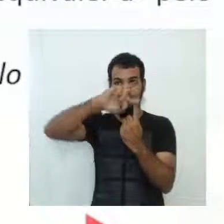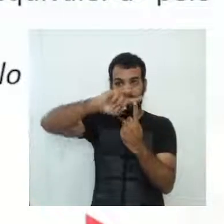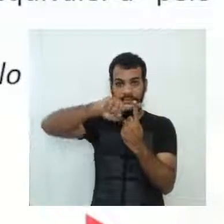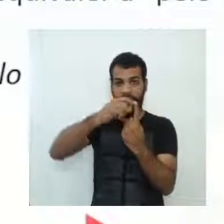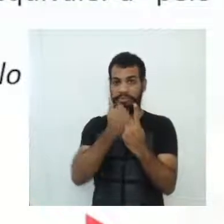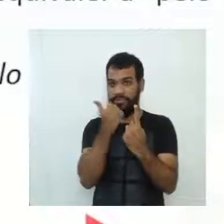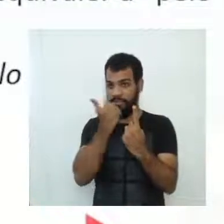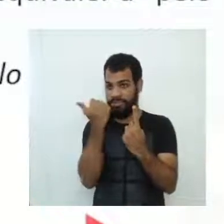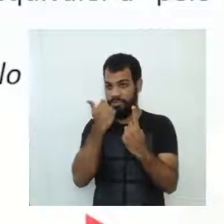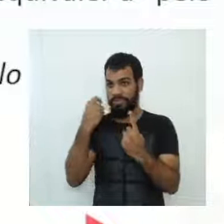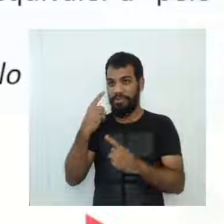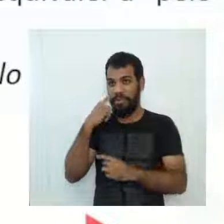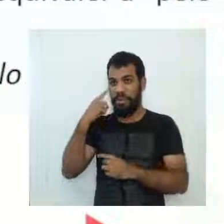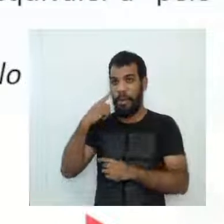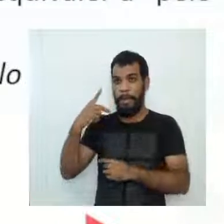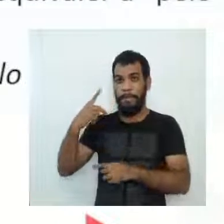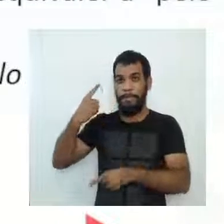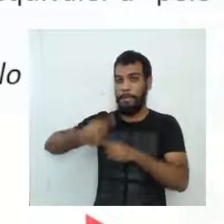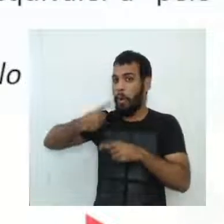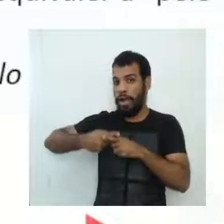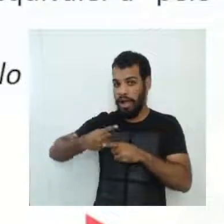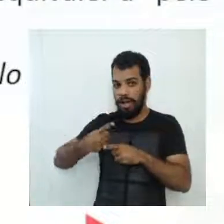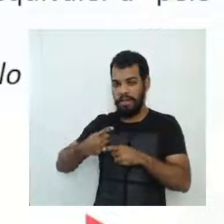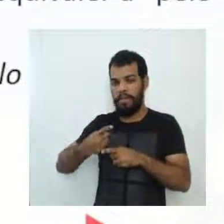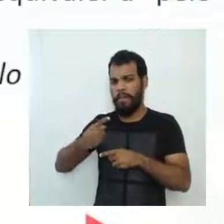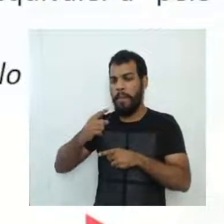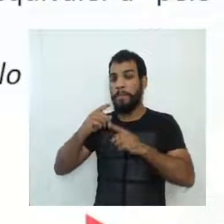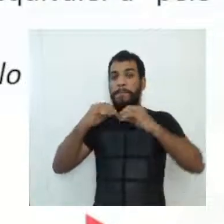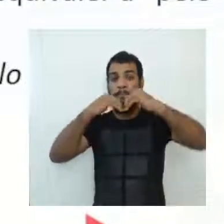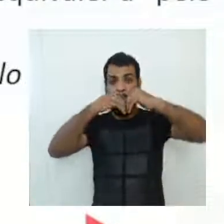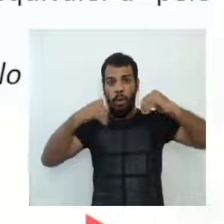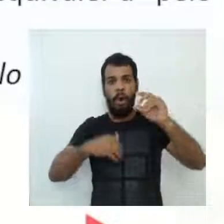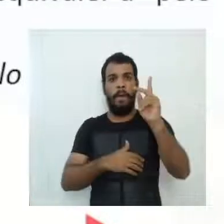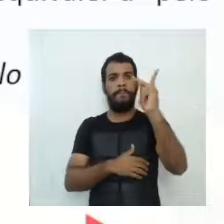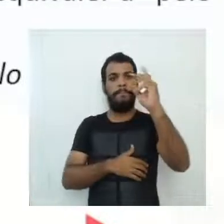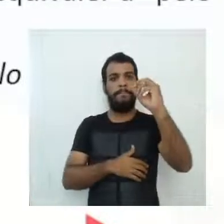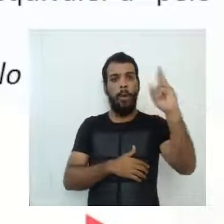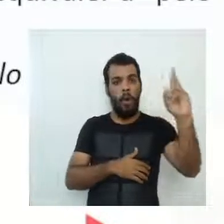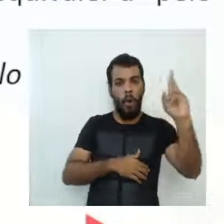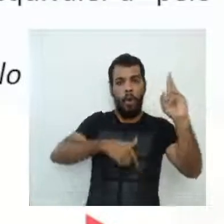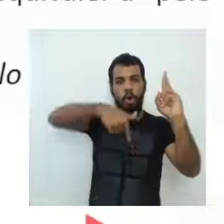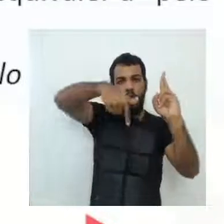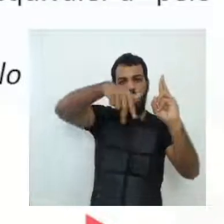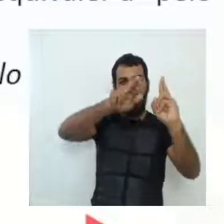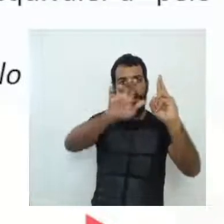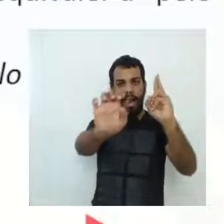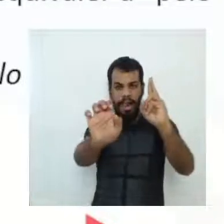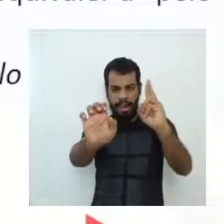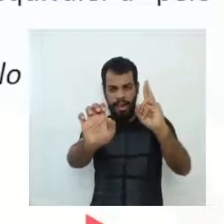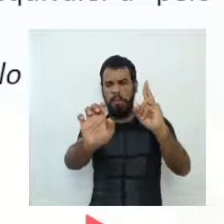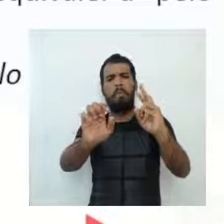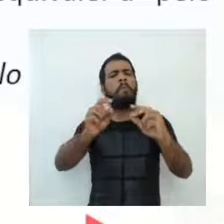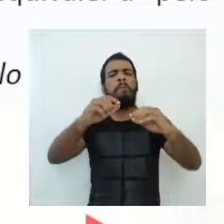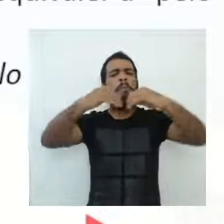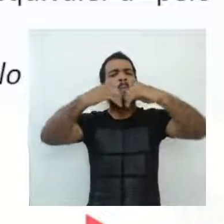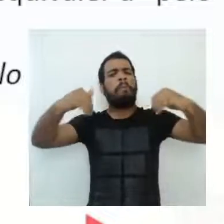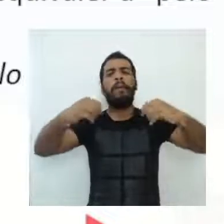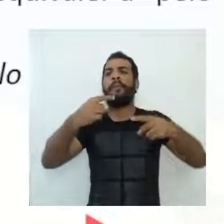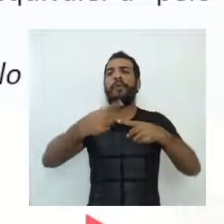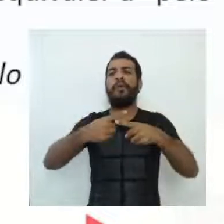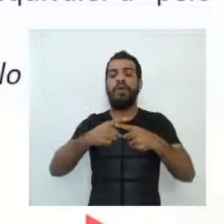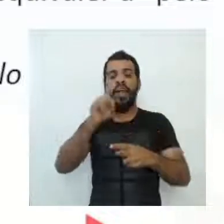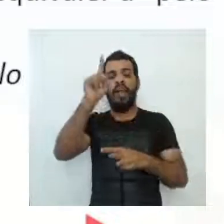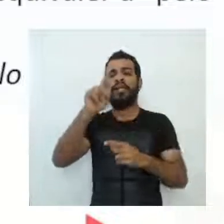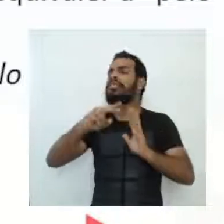gente vai utilizar nas frases interrogativas diretas ou interrogativas indiretas. Olha o exemplo.